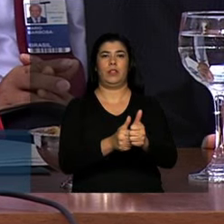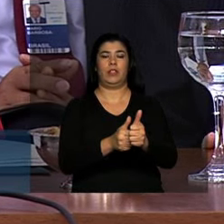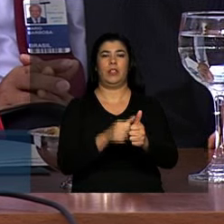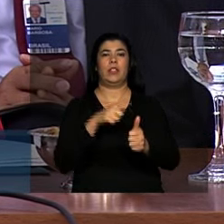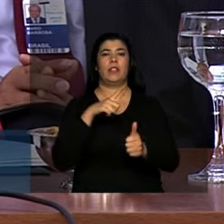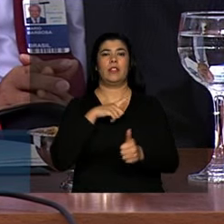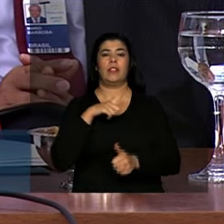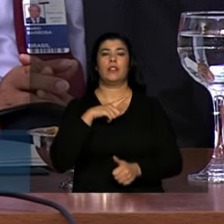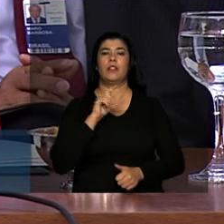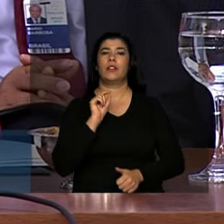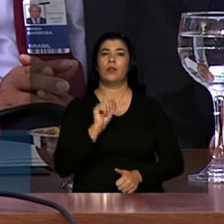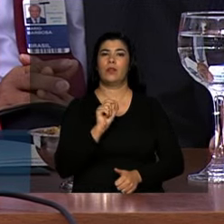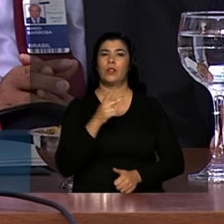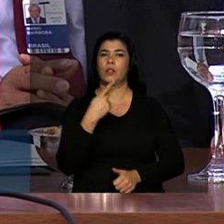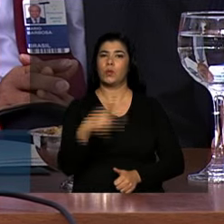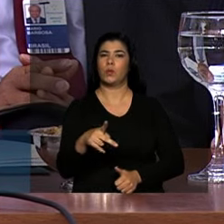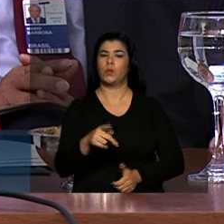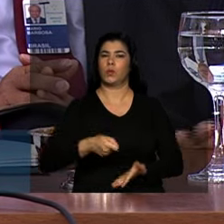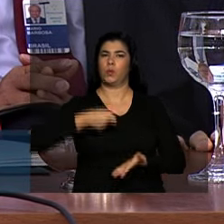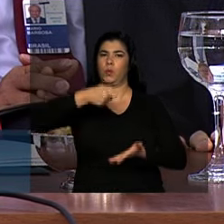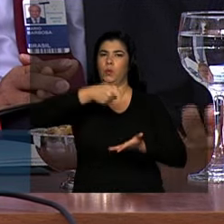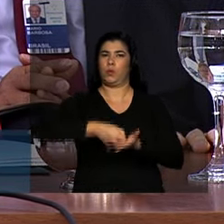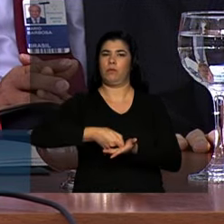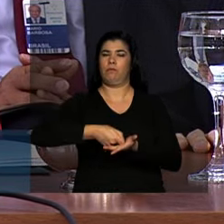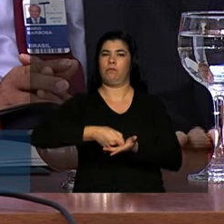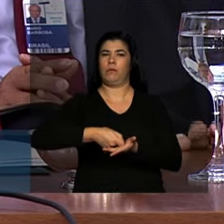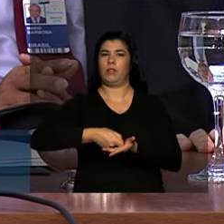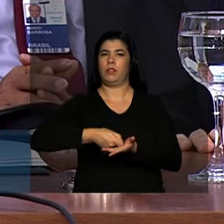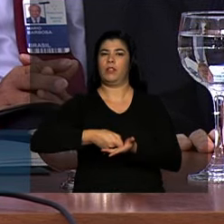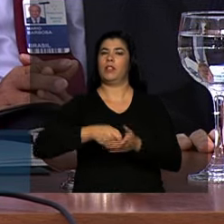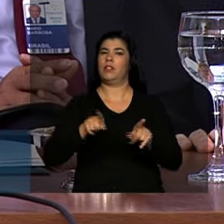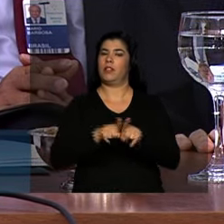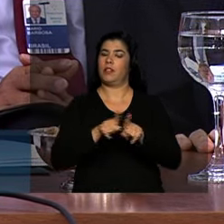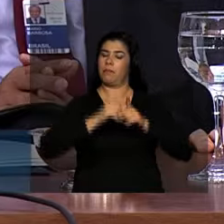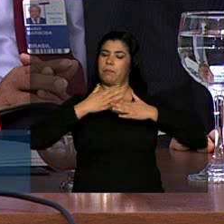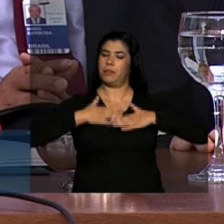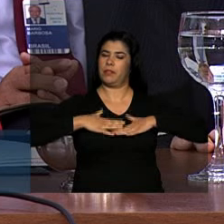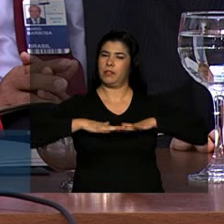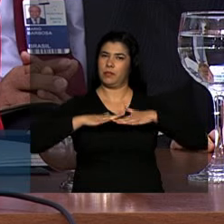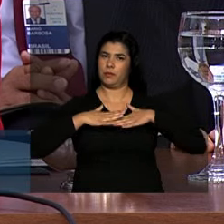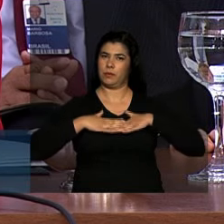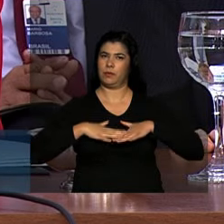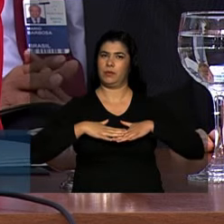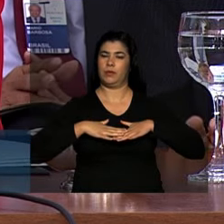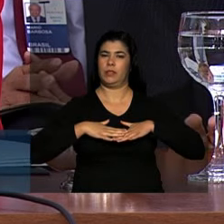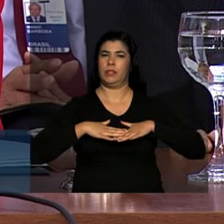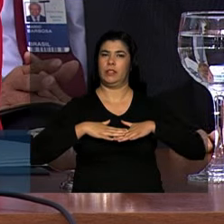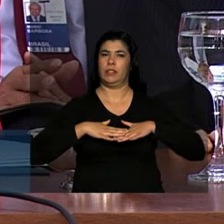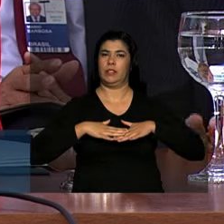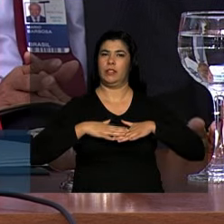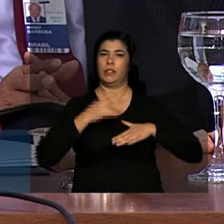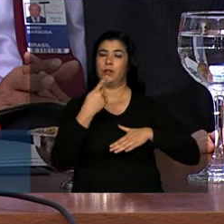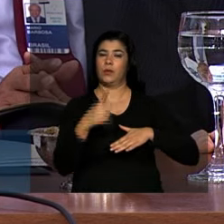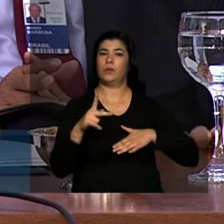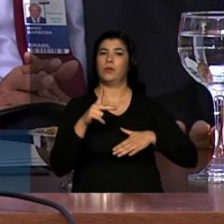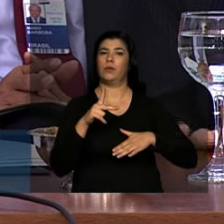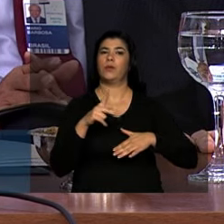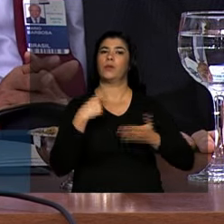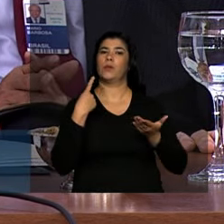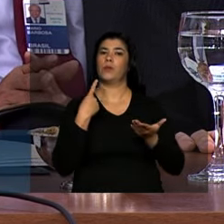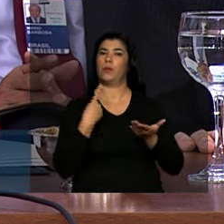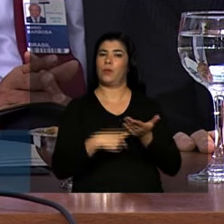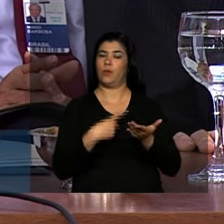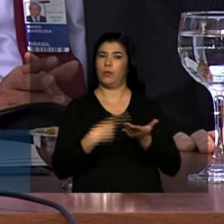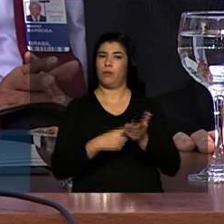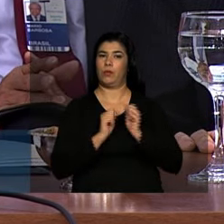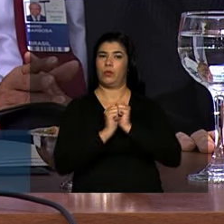dado a sua firme, a sua serena e o seu grande compromisso